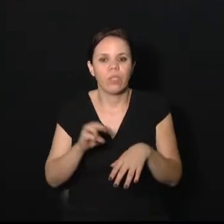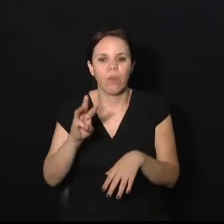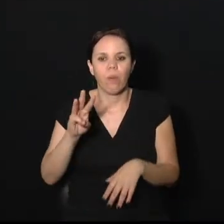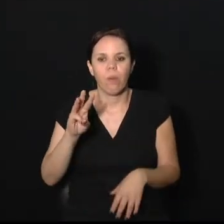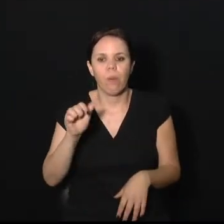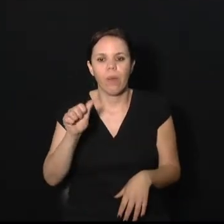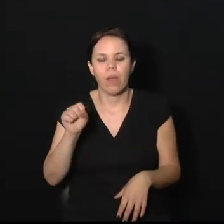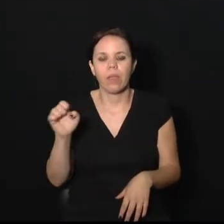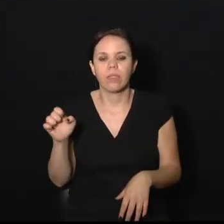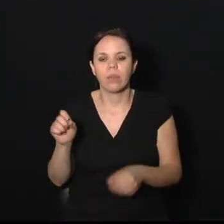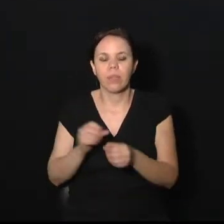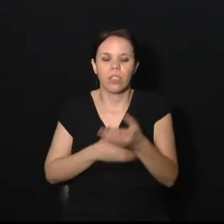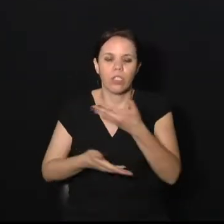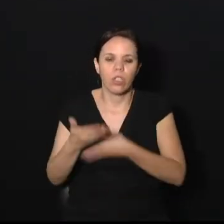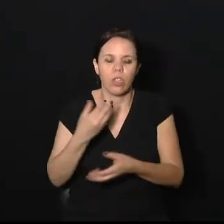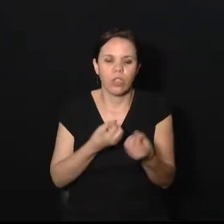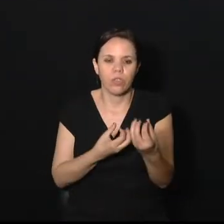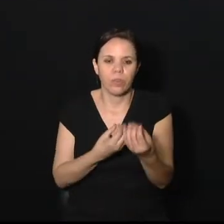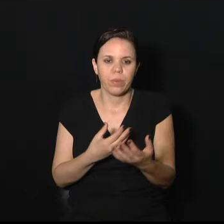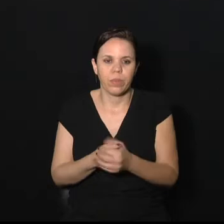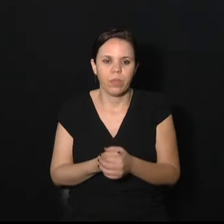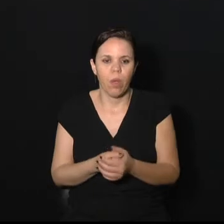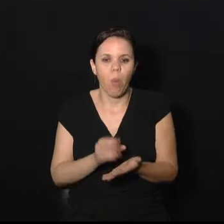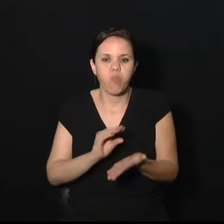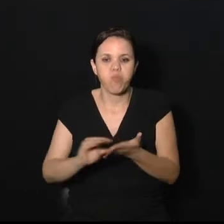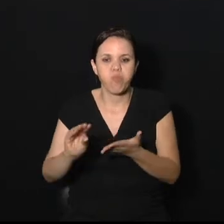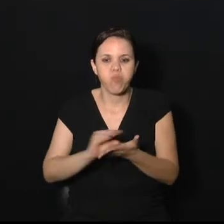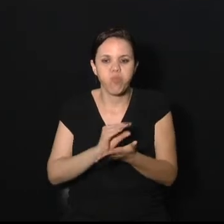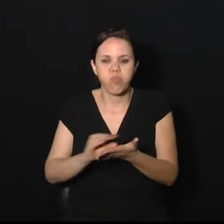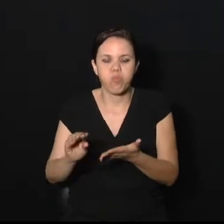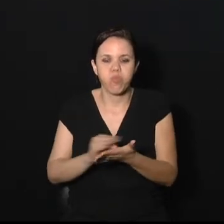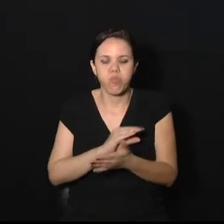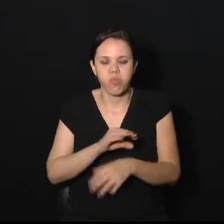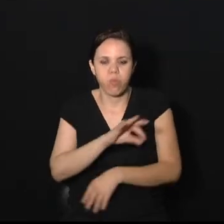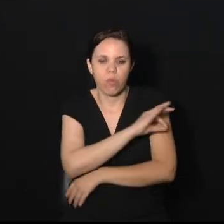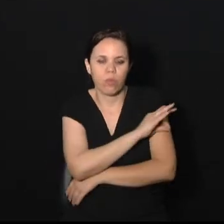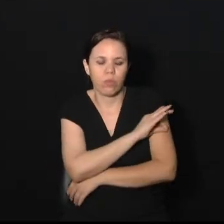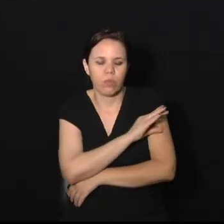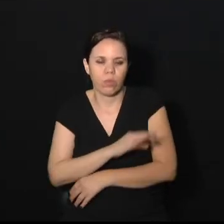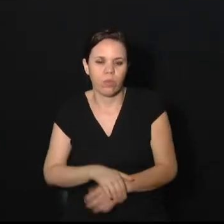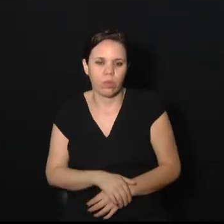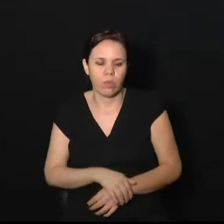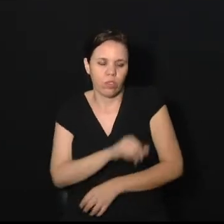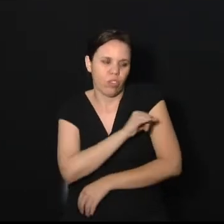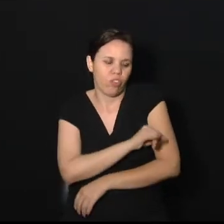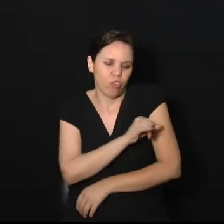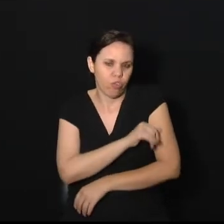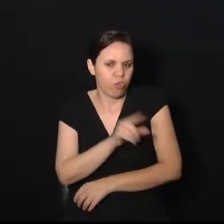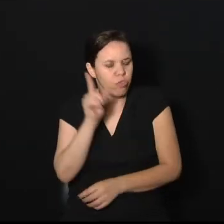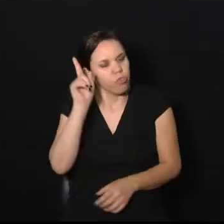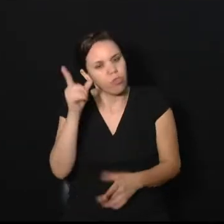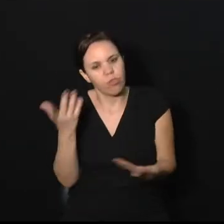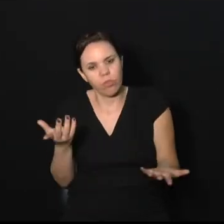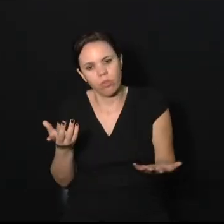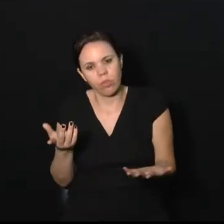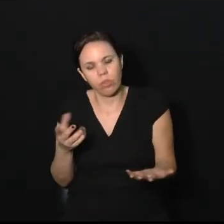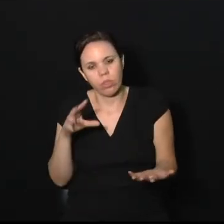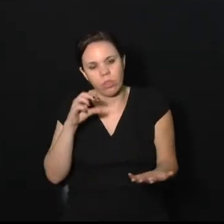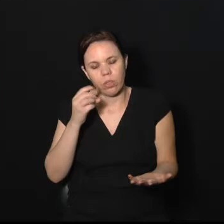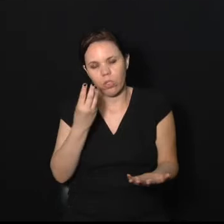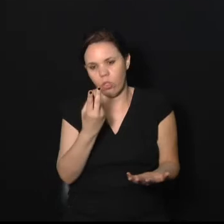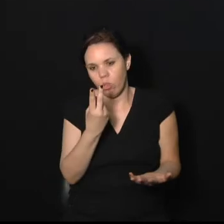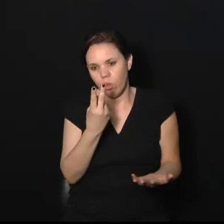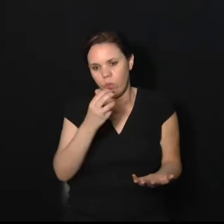uma parceria de troca de informação, sem custo nenhum para a prefeitura. E, de um dia para o outro, o Centro de Operações do Rio recebeu 2 milhões